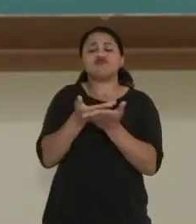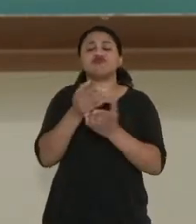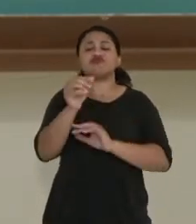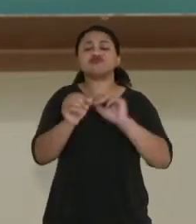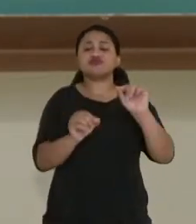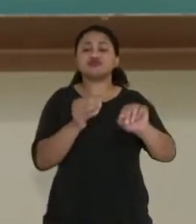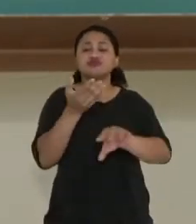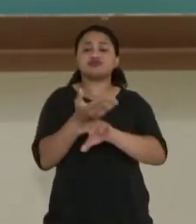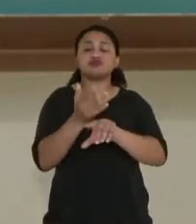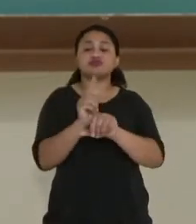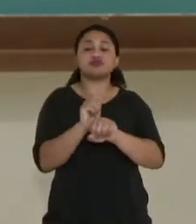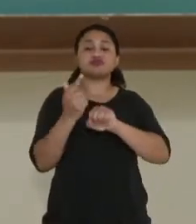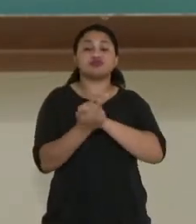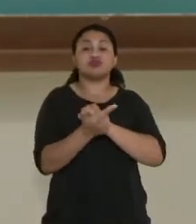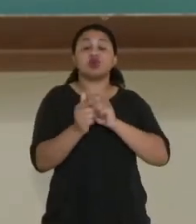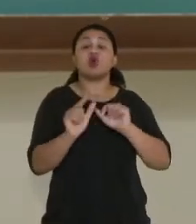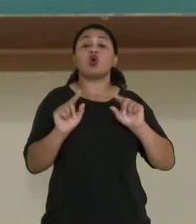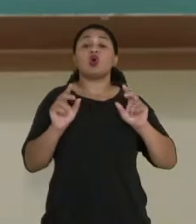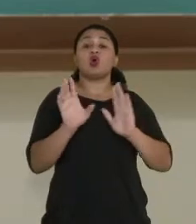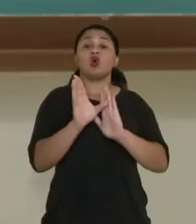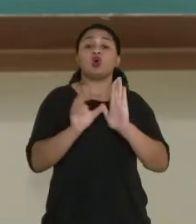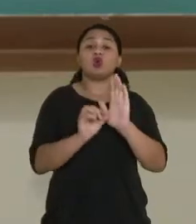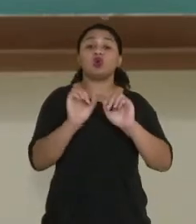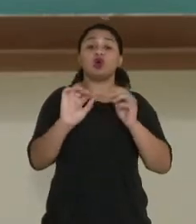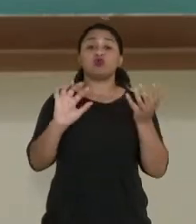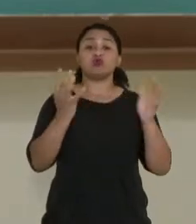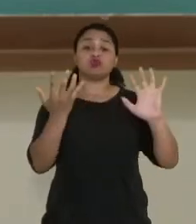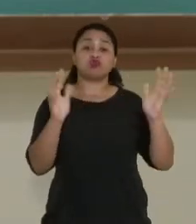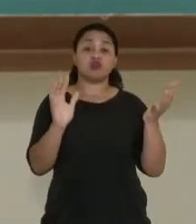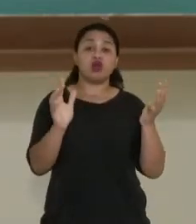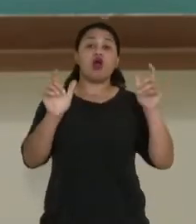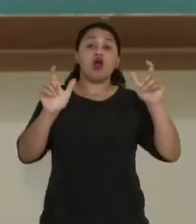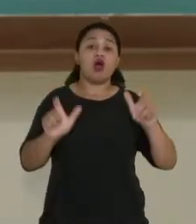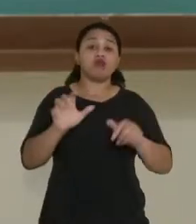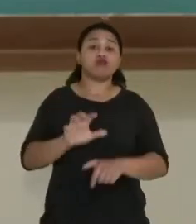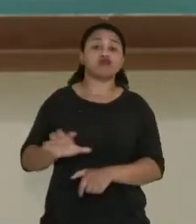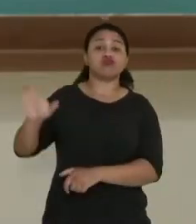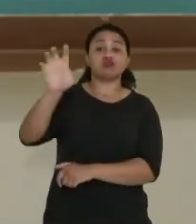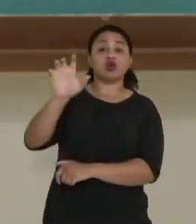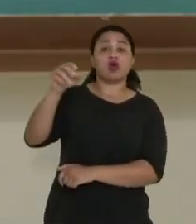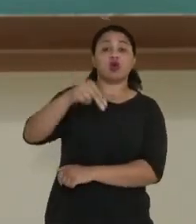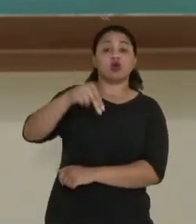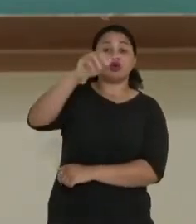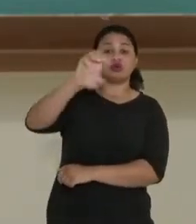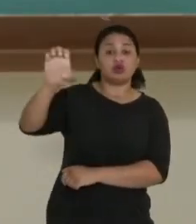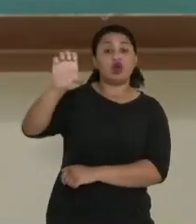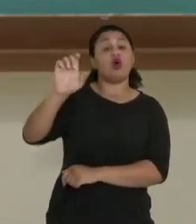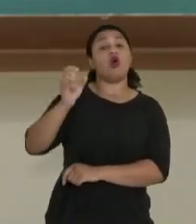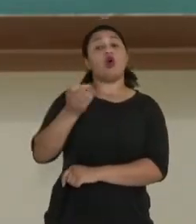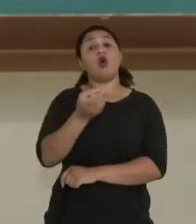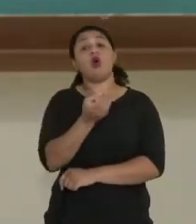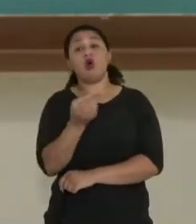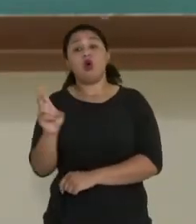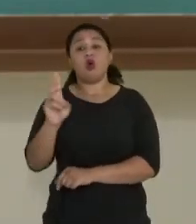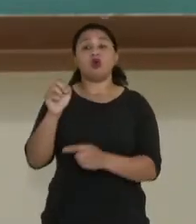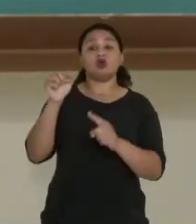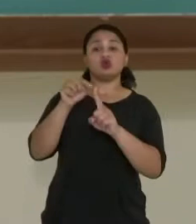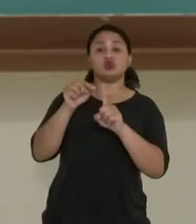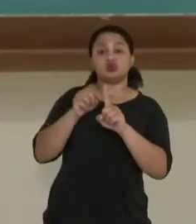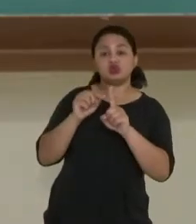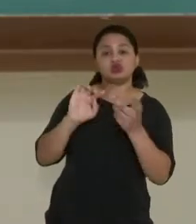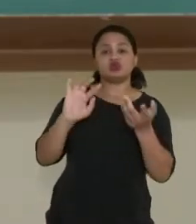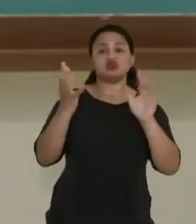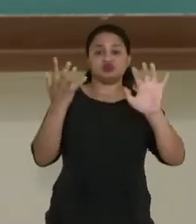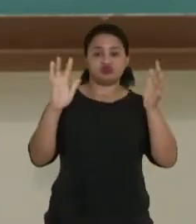geografia para tratar sobre o clima da região Nordeste, ou sobre os climas, os tipos climáticos da